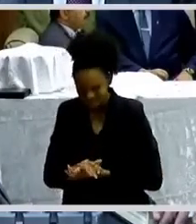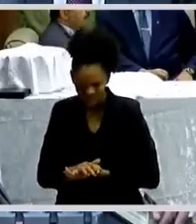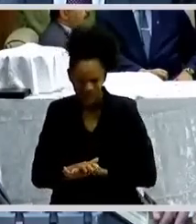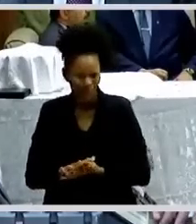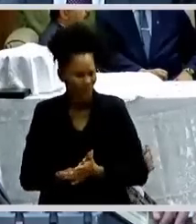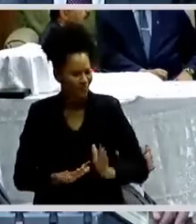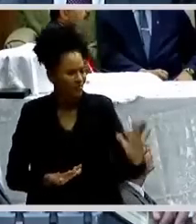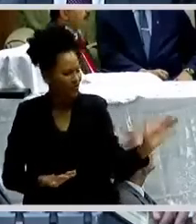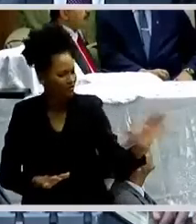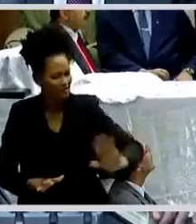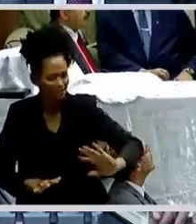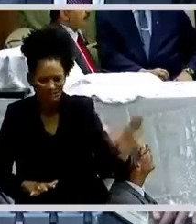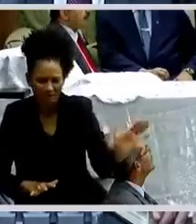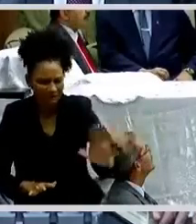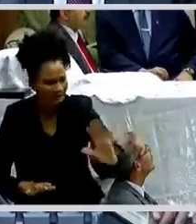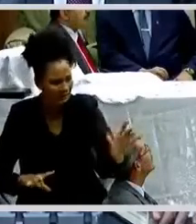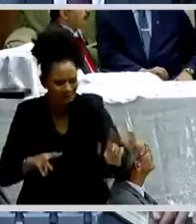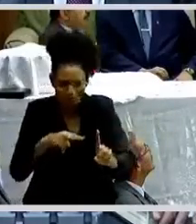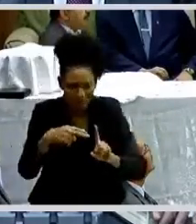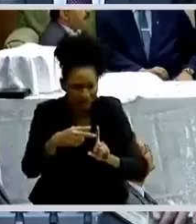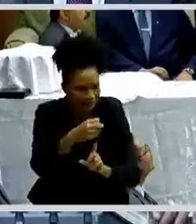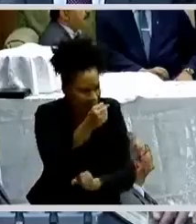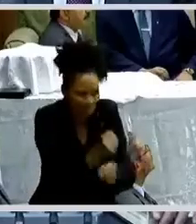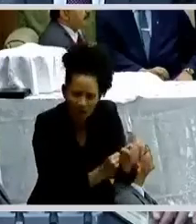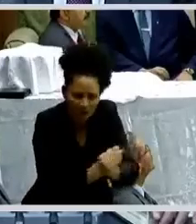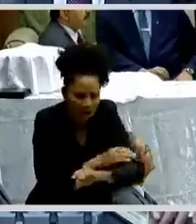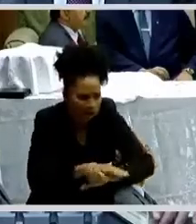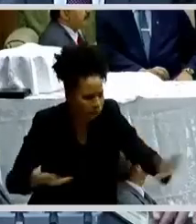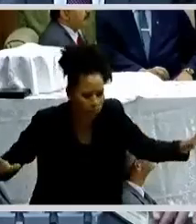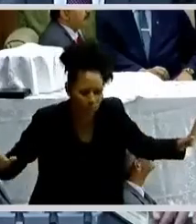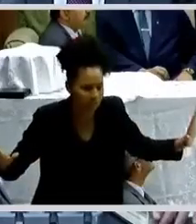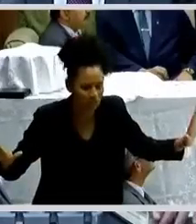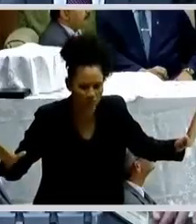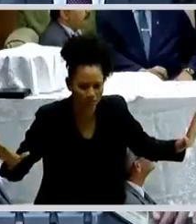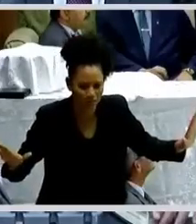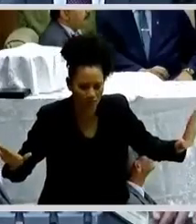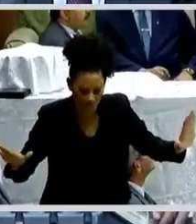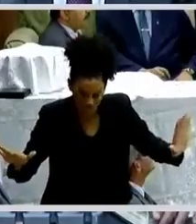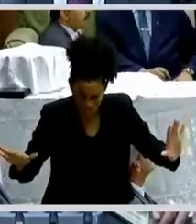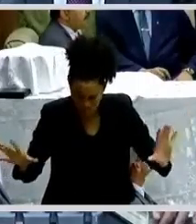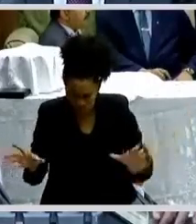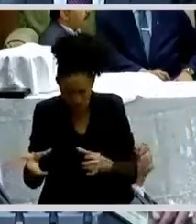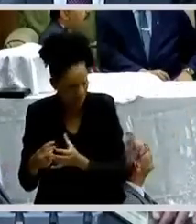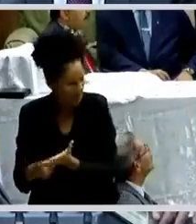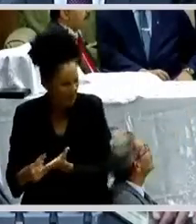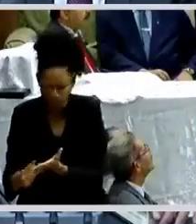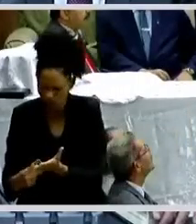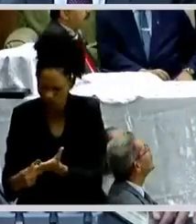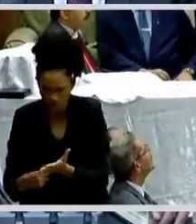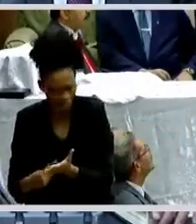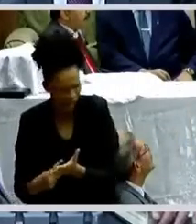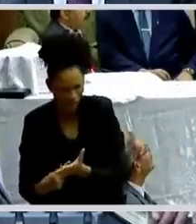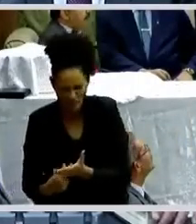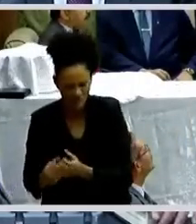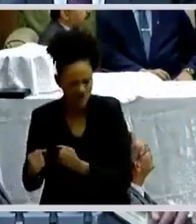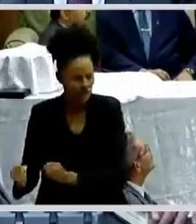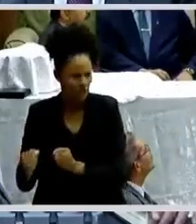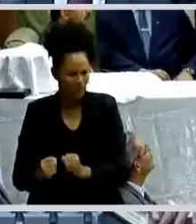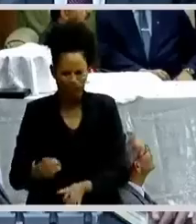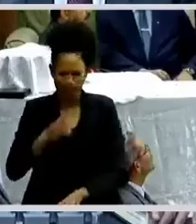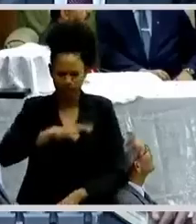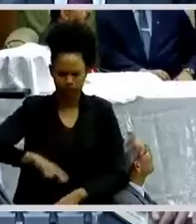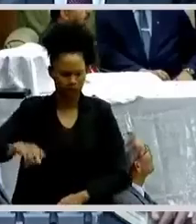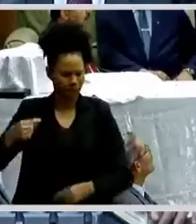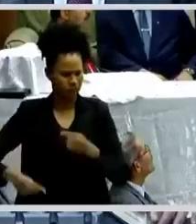Não vai ter perspectiva. Se matar, acabou. Se uniram e o poder religioso, político